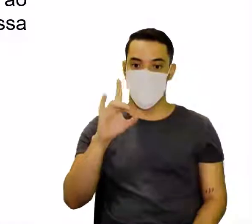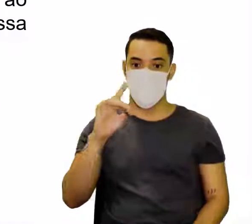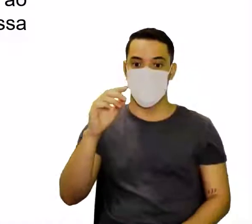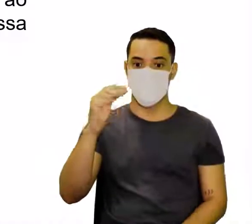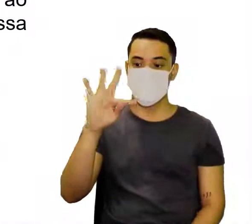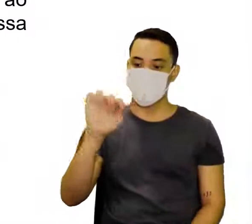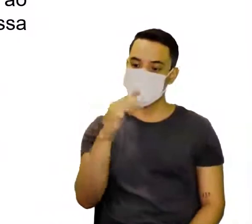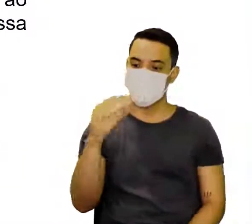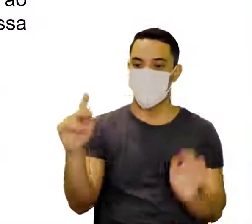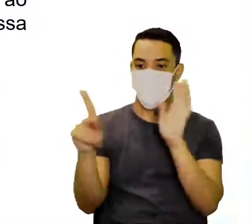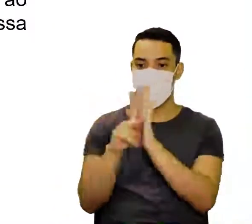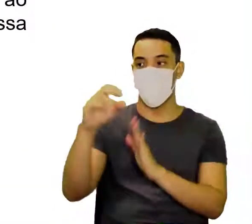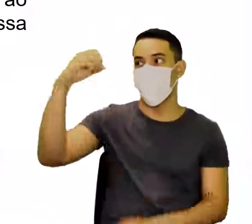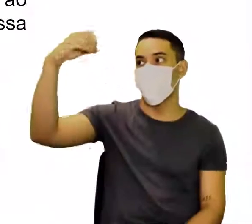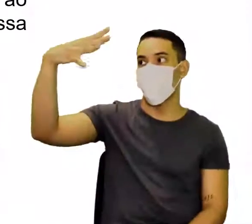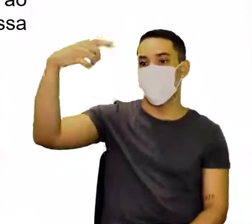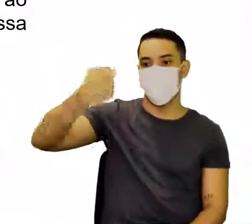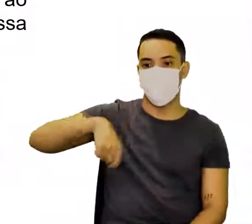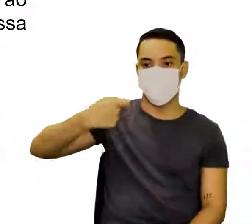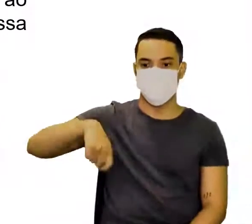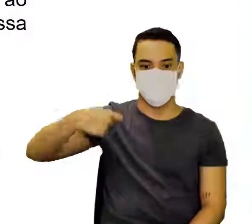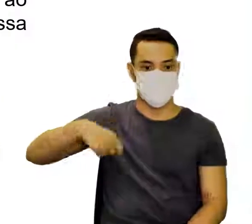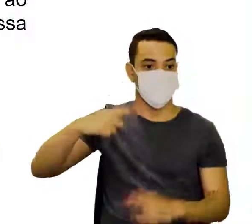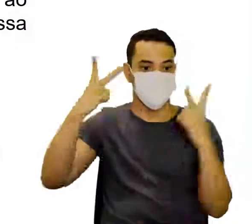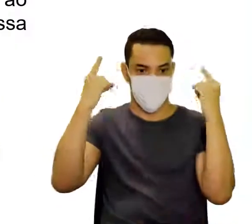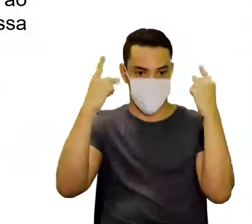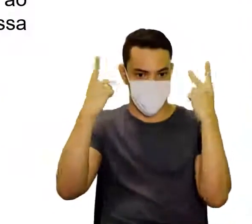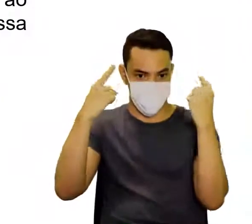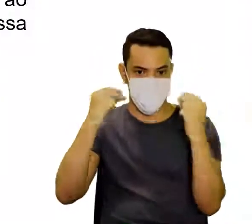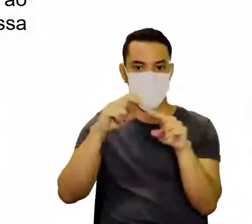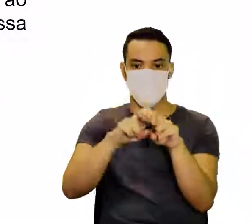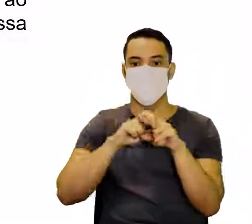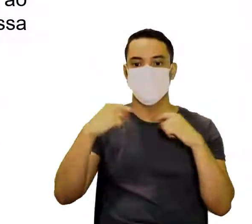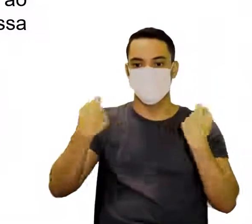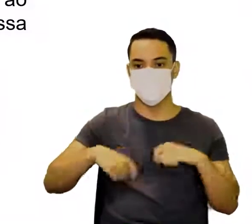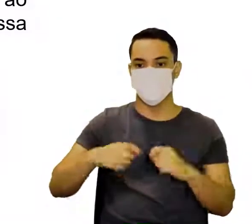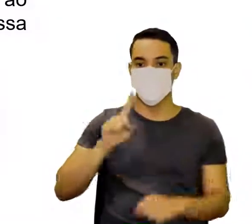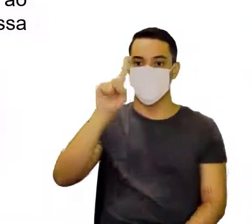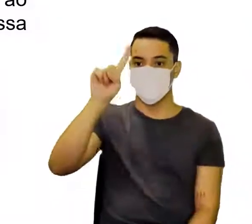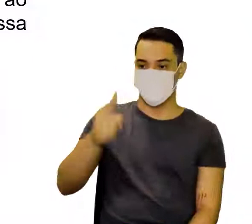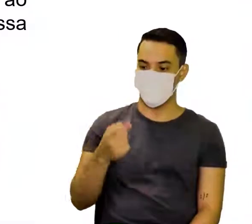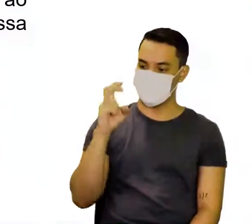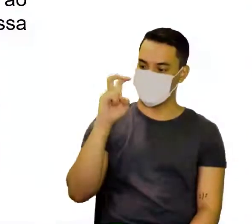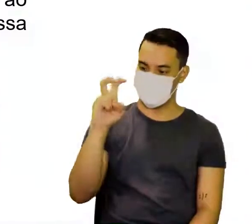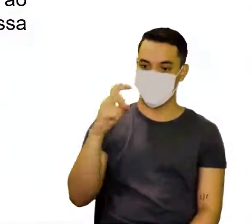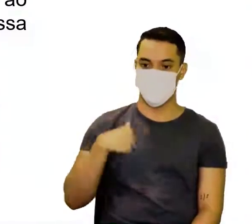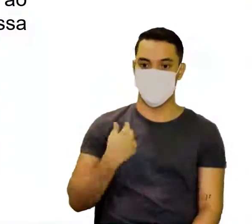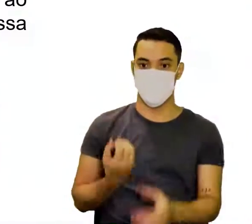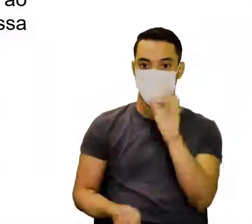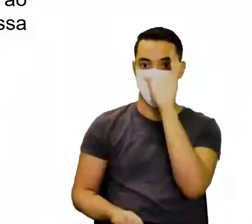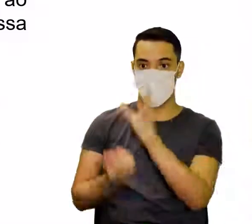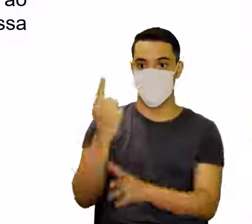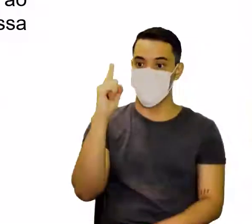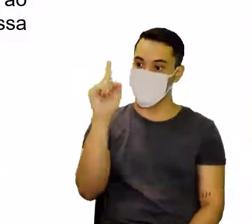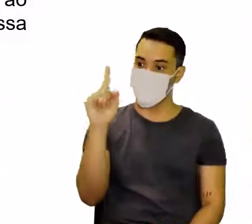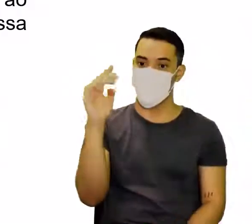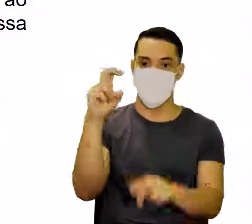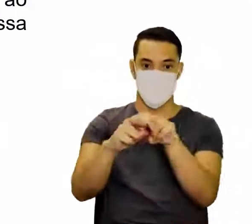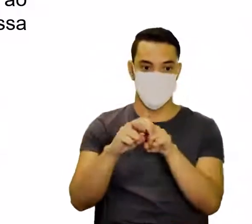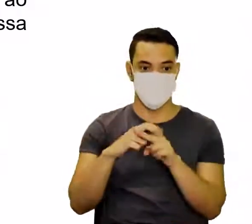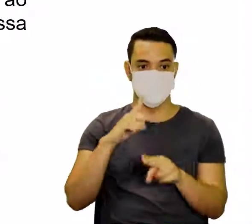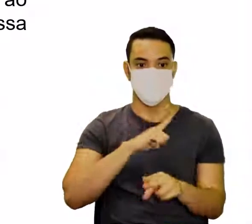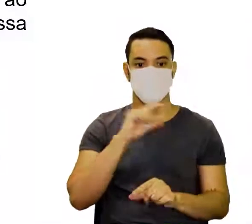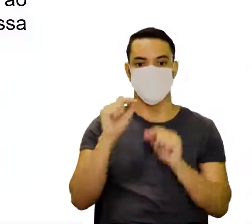lâmpada precisa para brilhar normalmente, ok? Então, eu preciso de 1,5, eu estou fornecendo 1, então eu vou ter